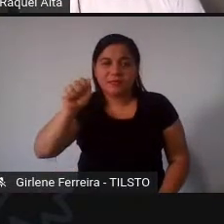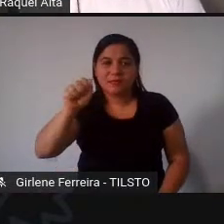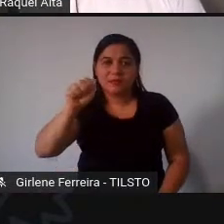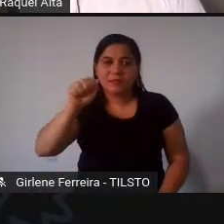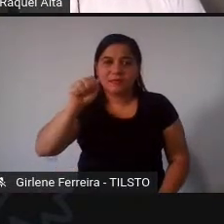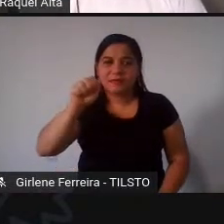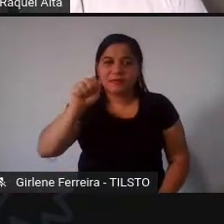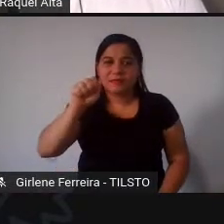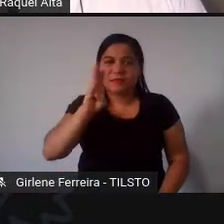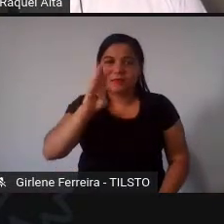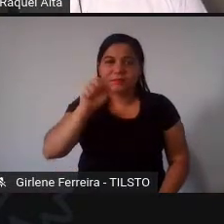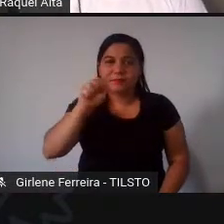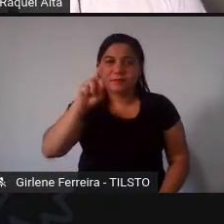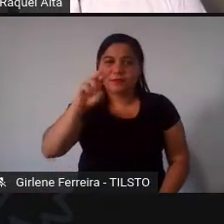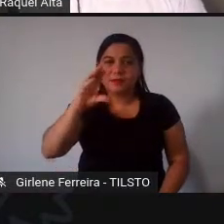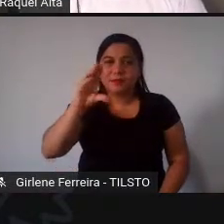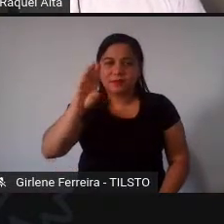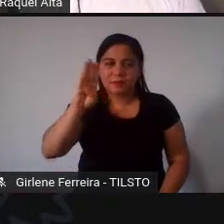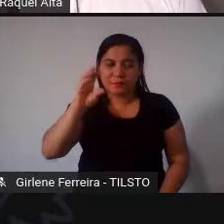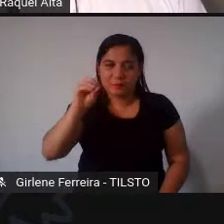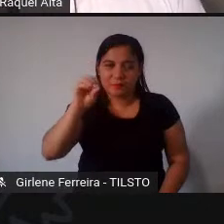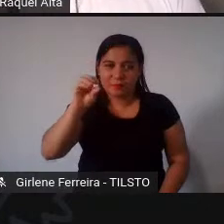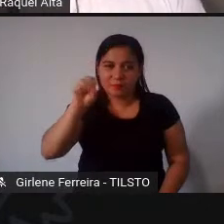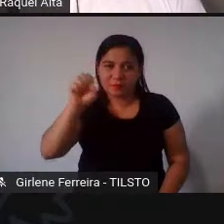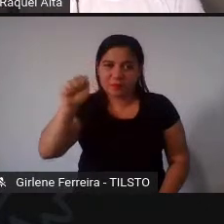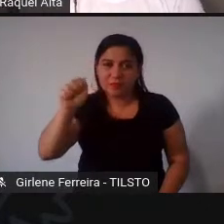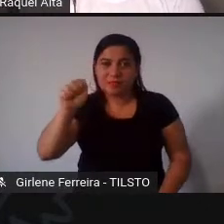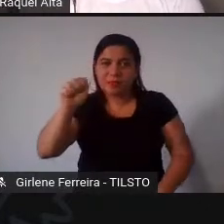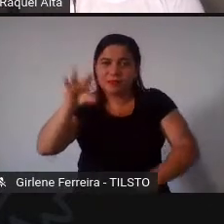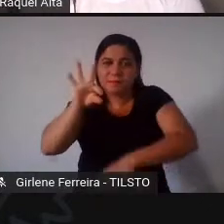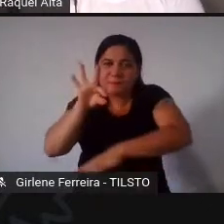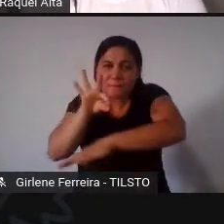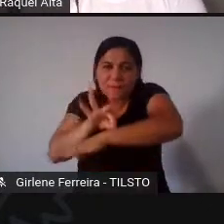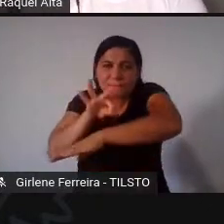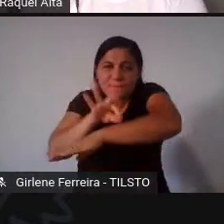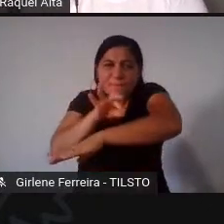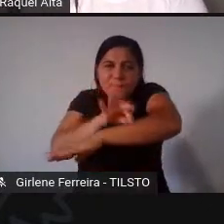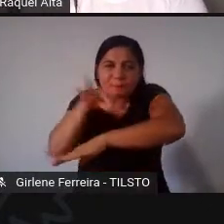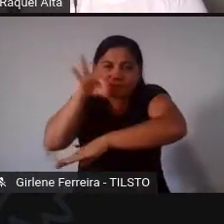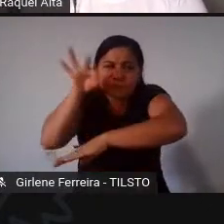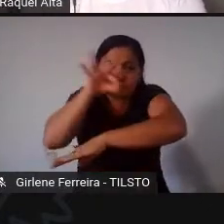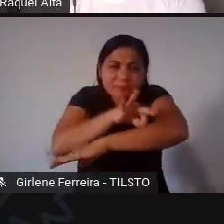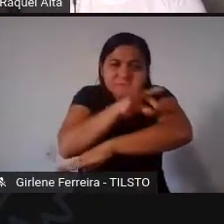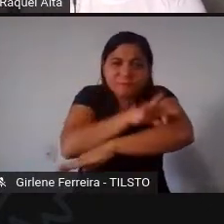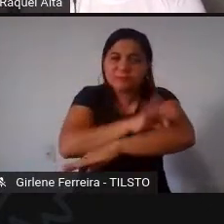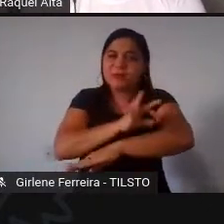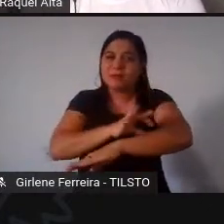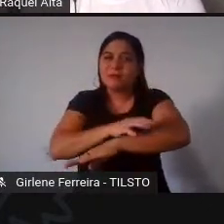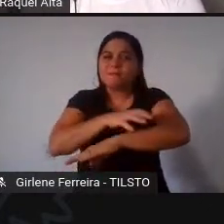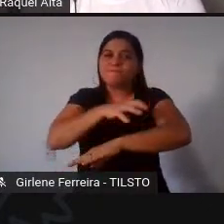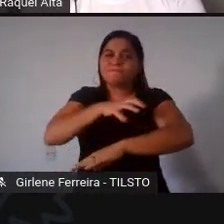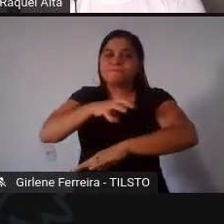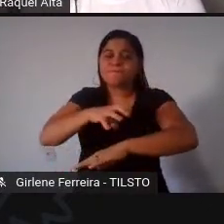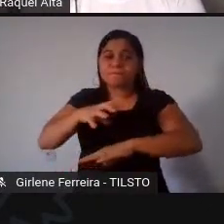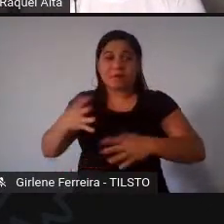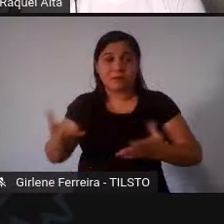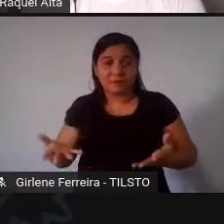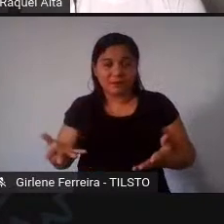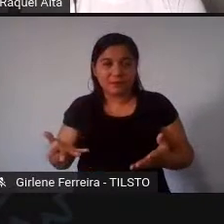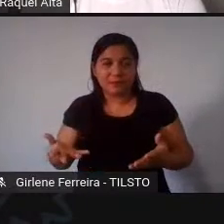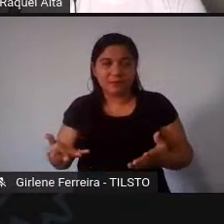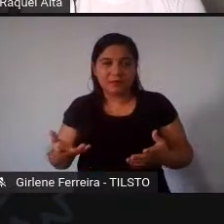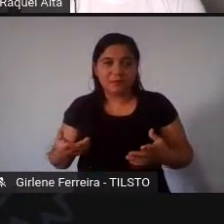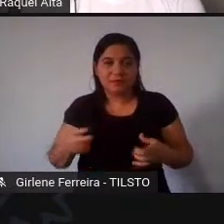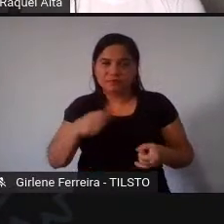essas picadas, elas vão te inchando. Então, acho Exatamente. Que é muito importante que a gente esteja falando sobre esse assunto e fique